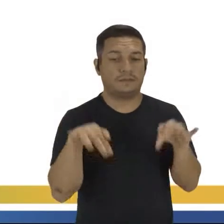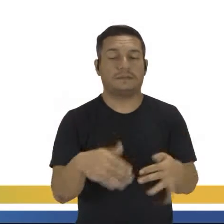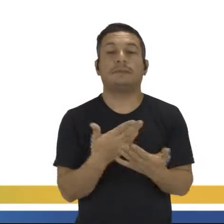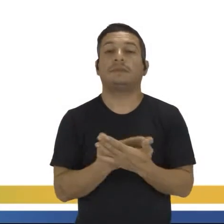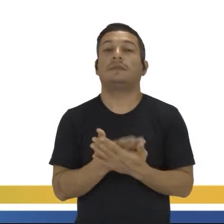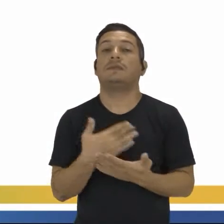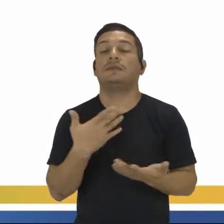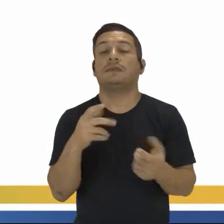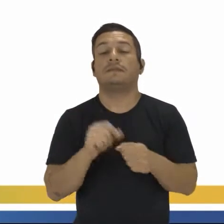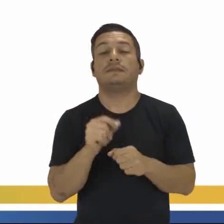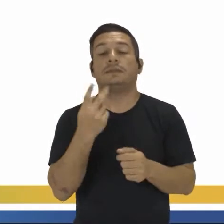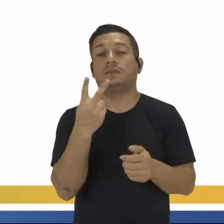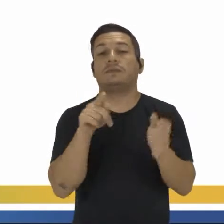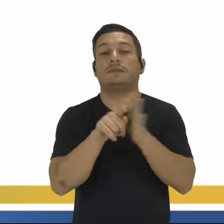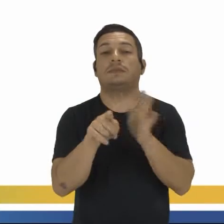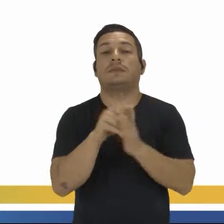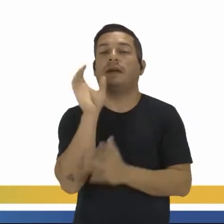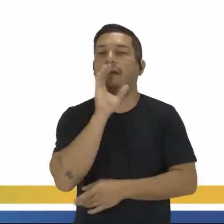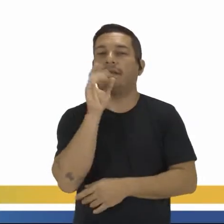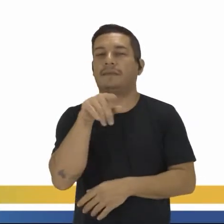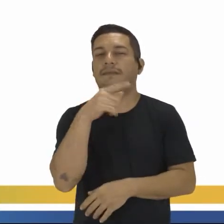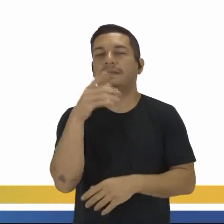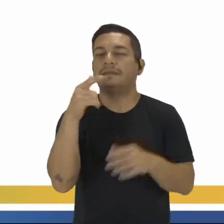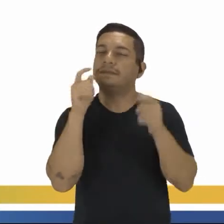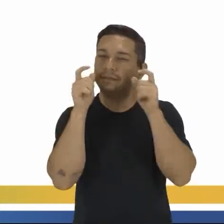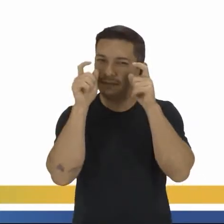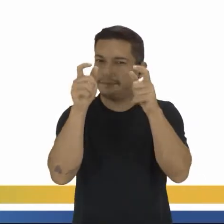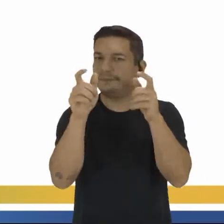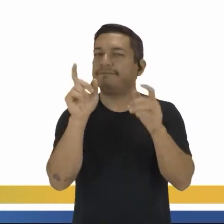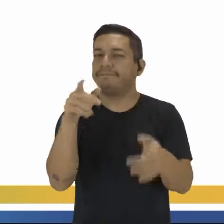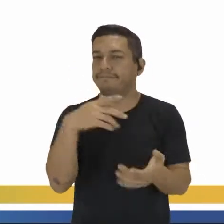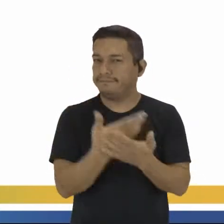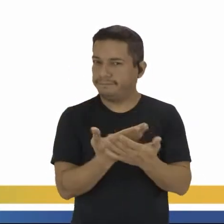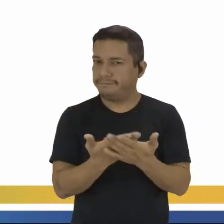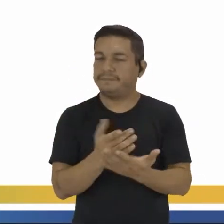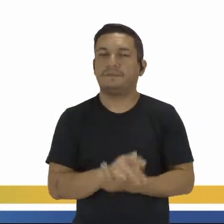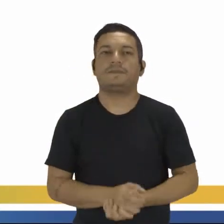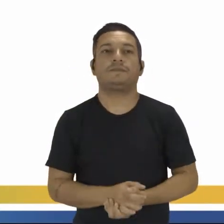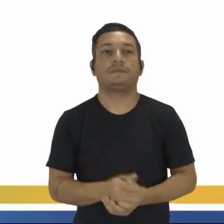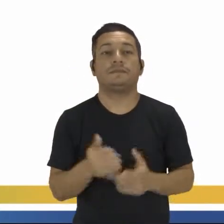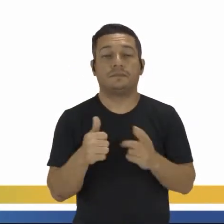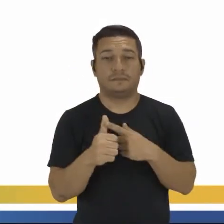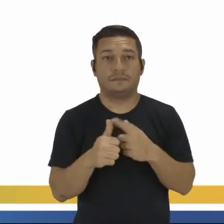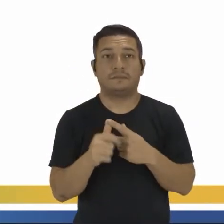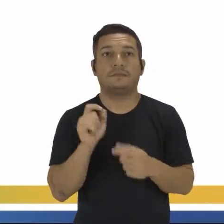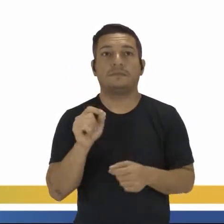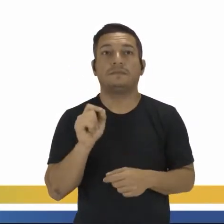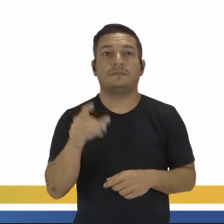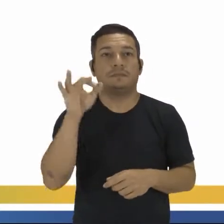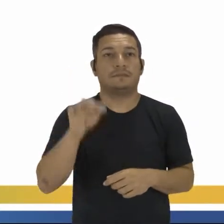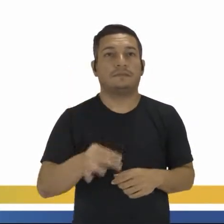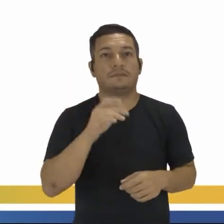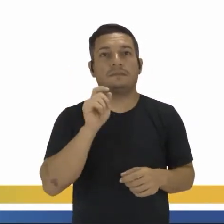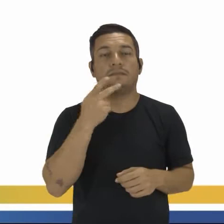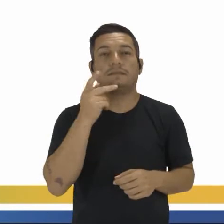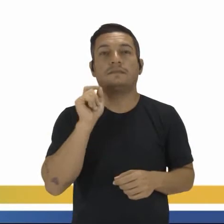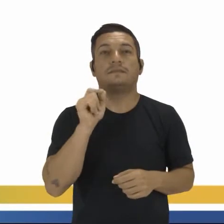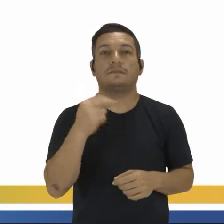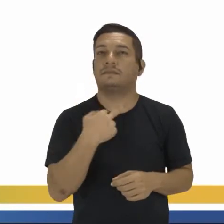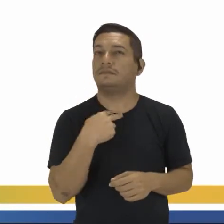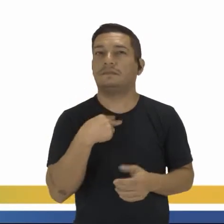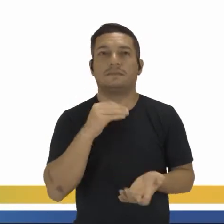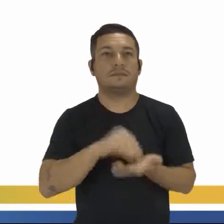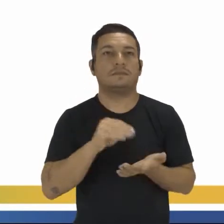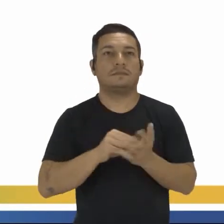eu queria fazer duas questões muito rápidas para ver se você prestou atenção de fato na aula. Primeira questão, é correto afirmar que não